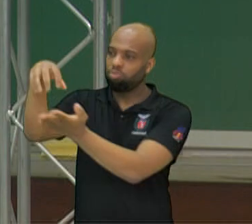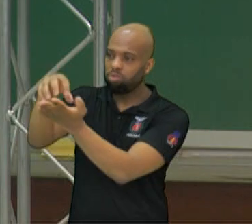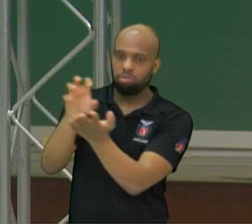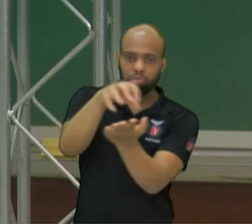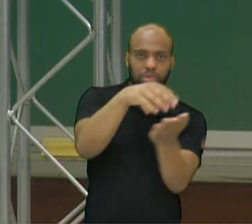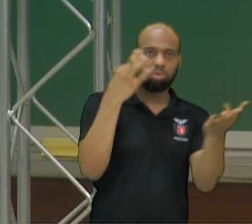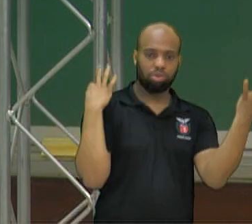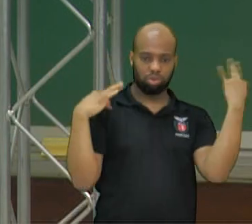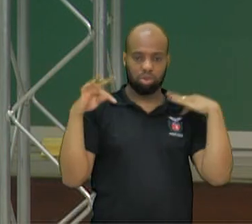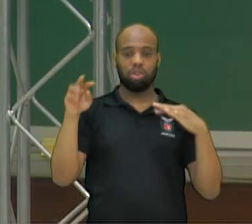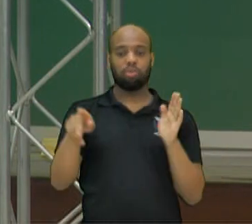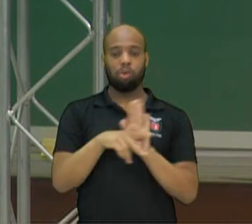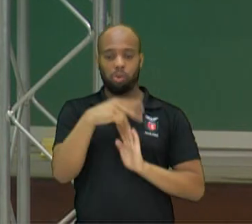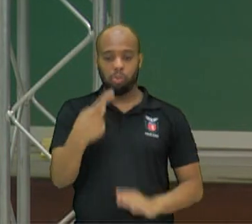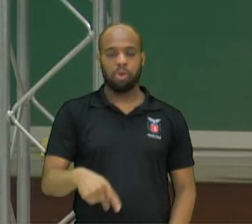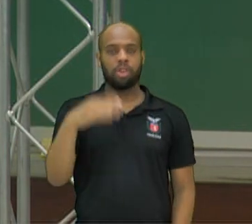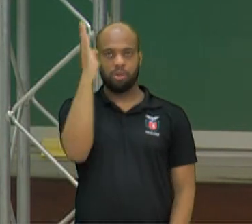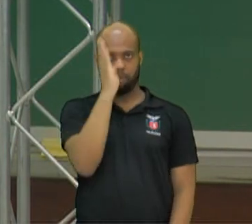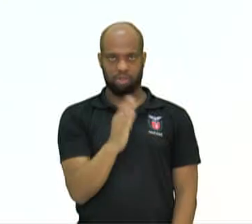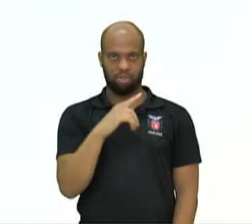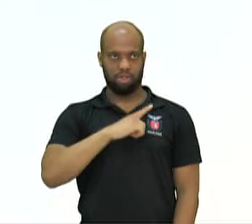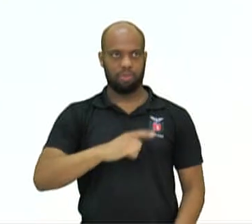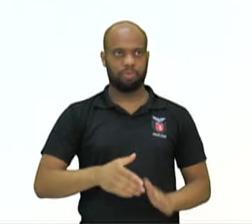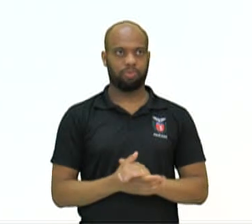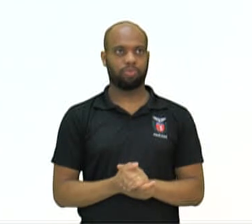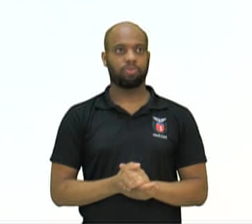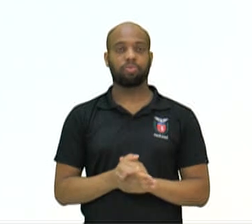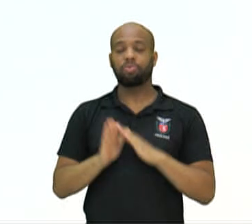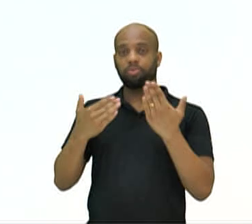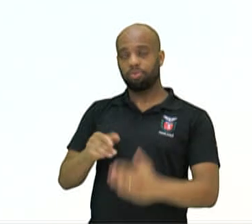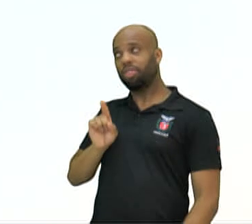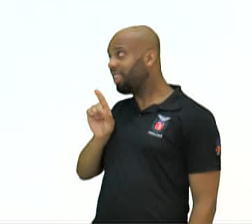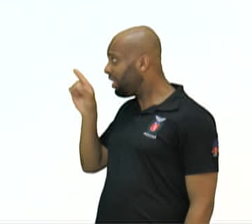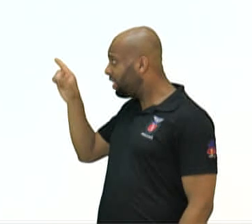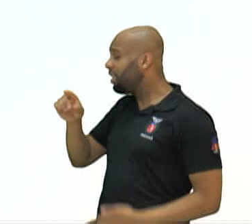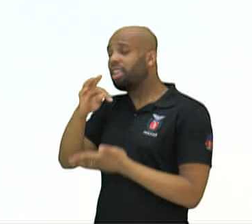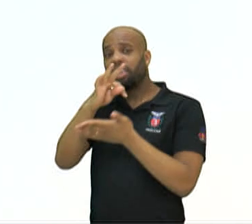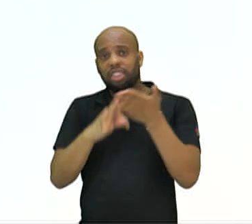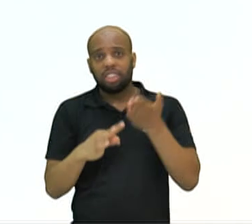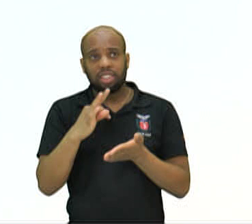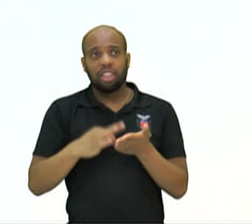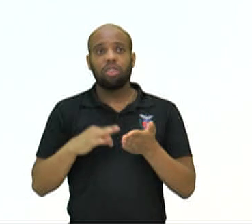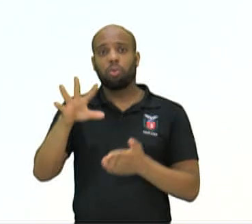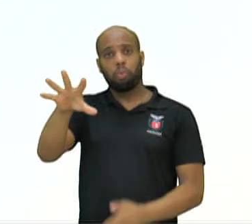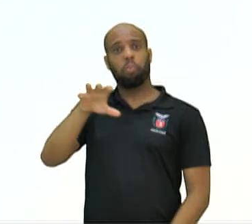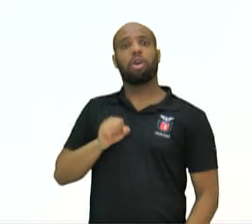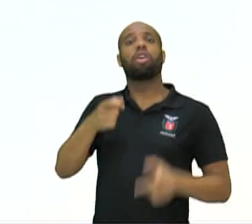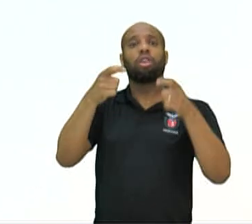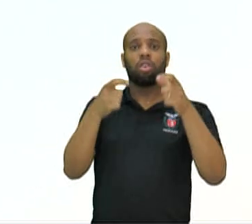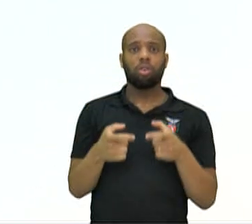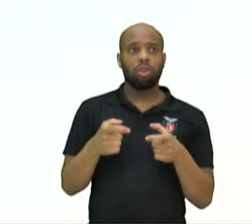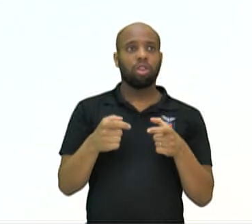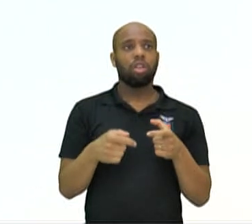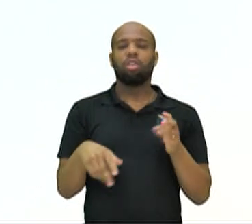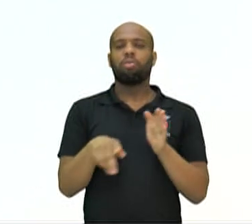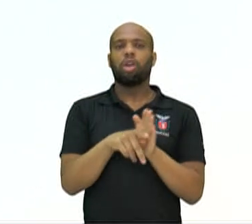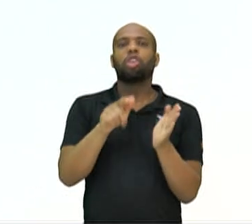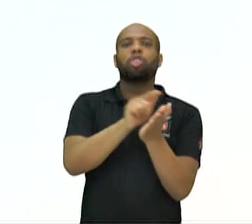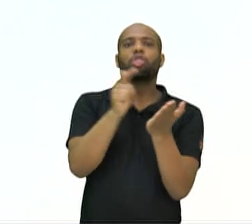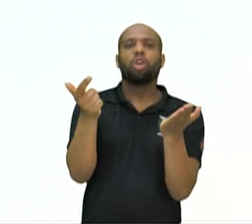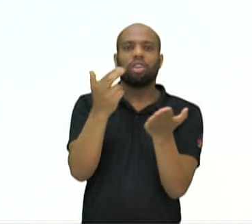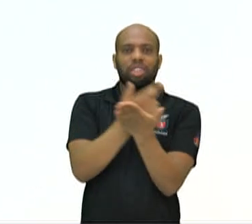em nosso país. Este é um texto que foi retirado de uma matéria